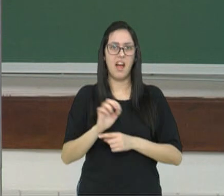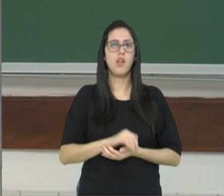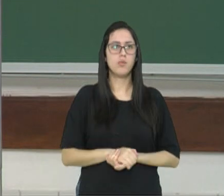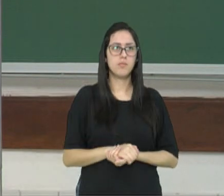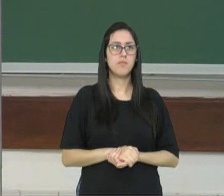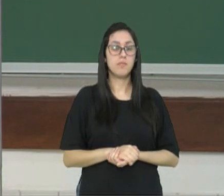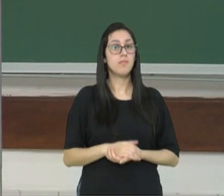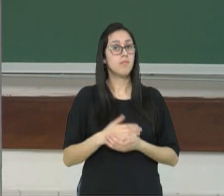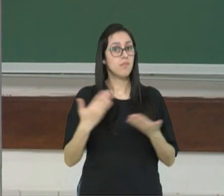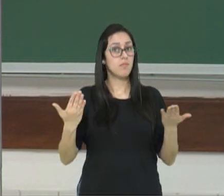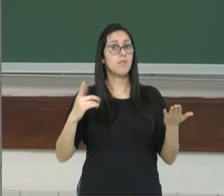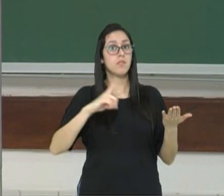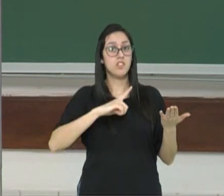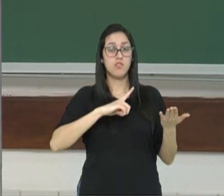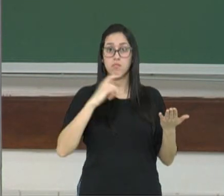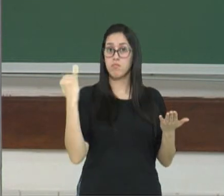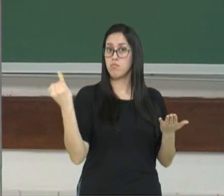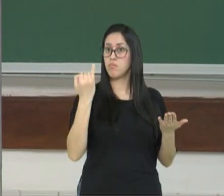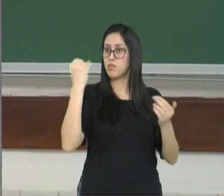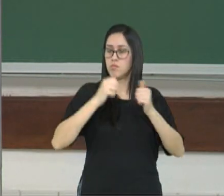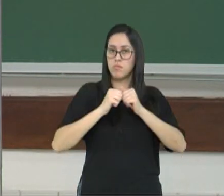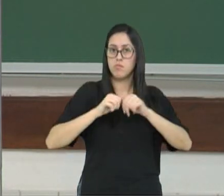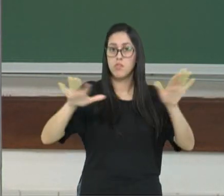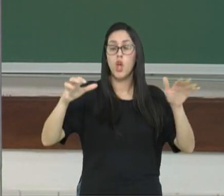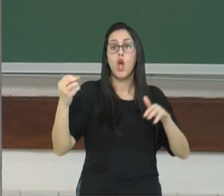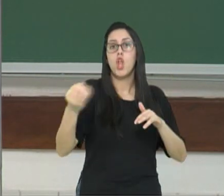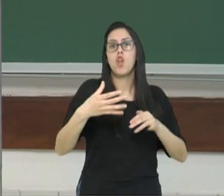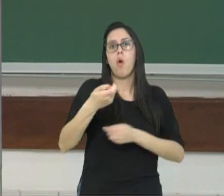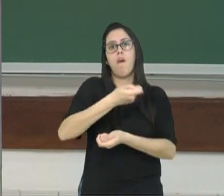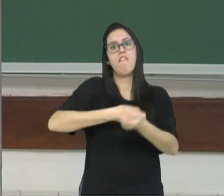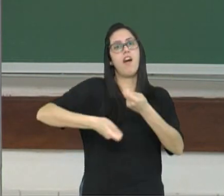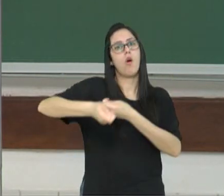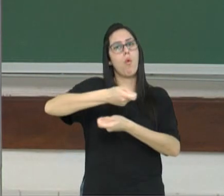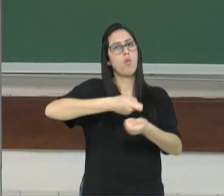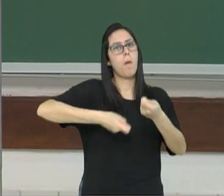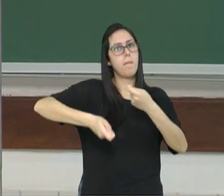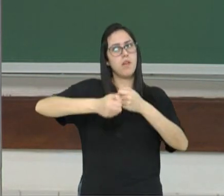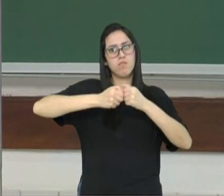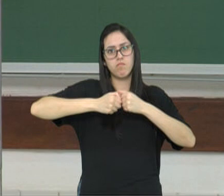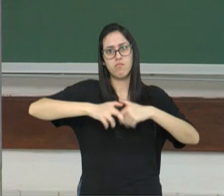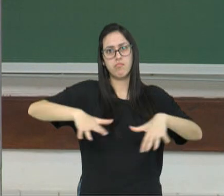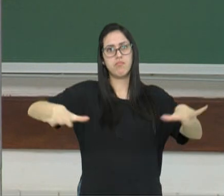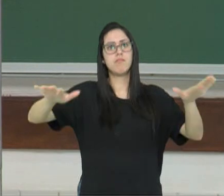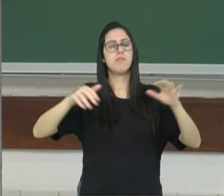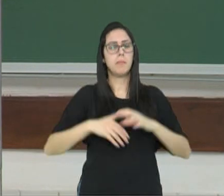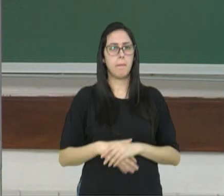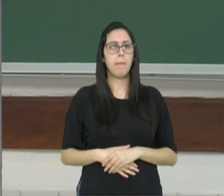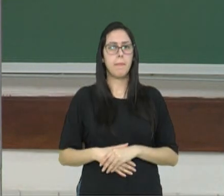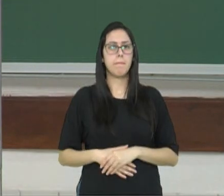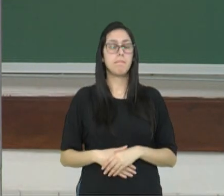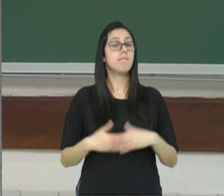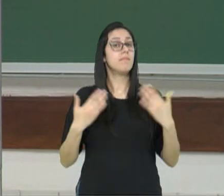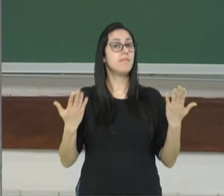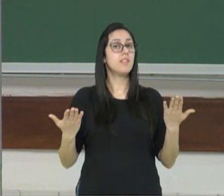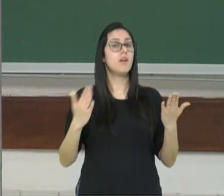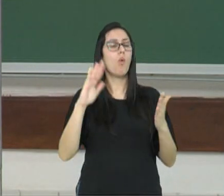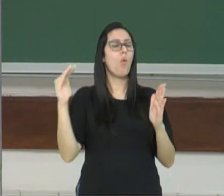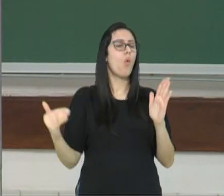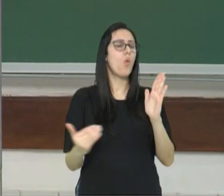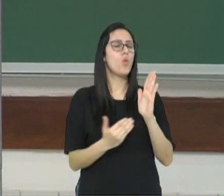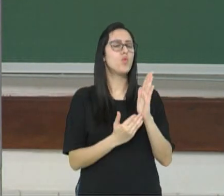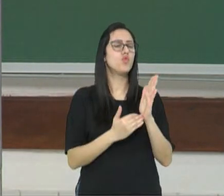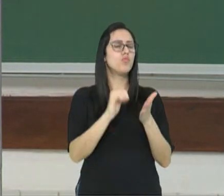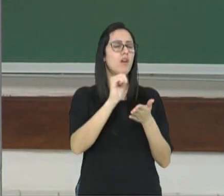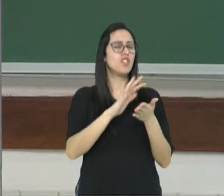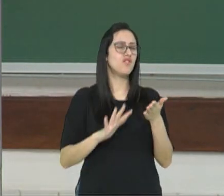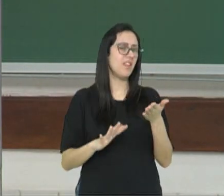bastante importantes em implantar uma nova economia mais diversificada para a região. Então, vamos para a nossa última